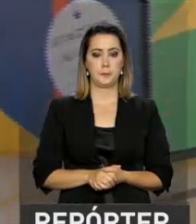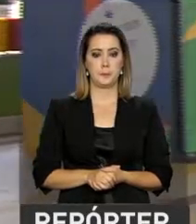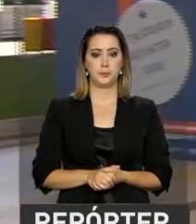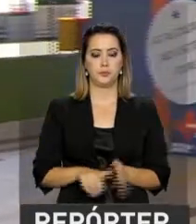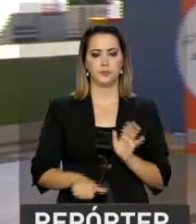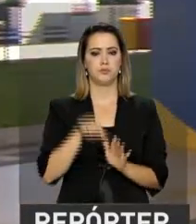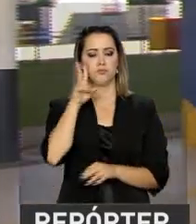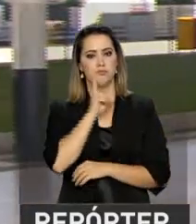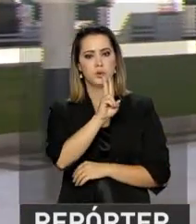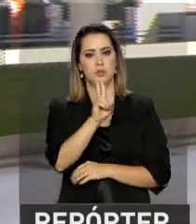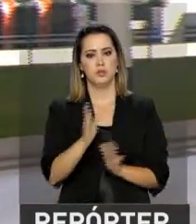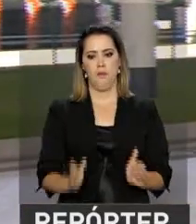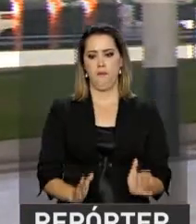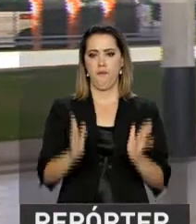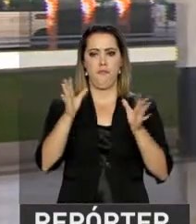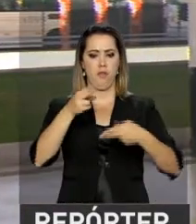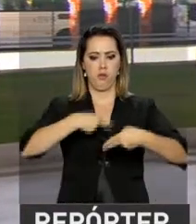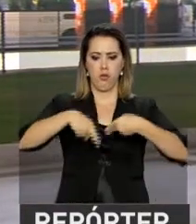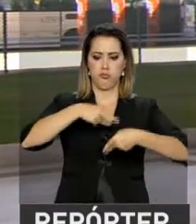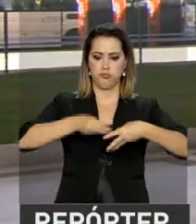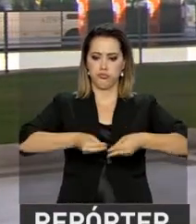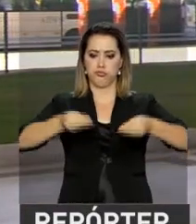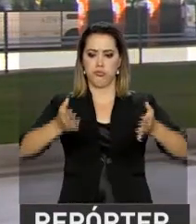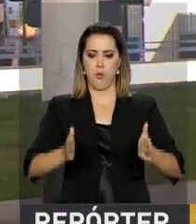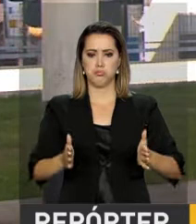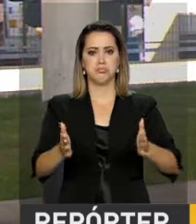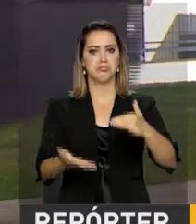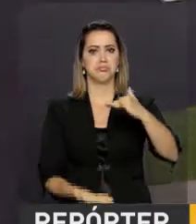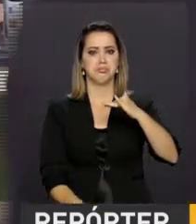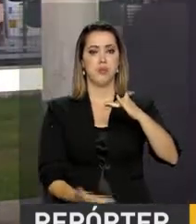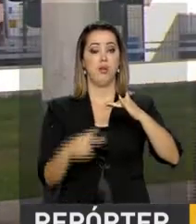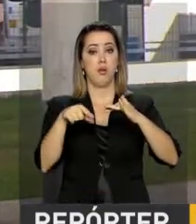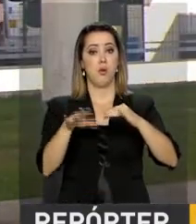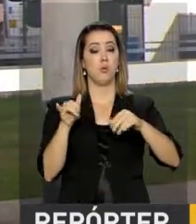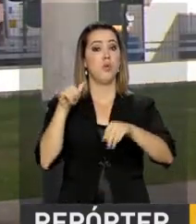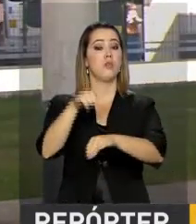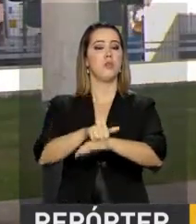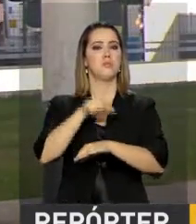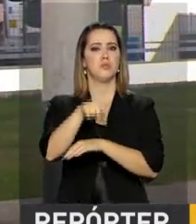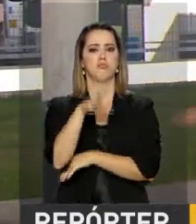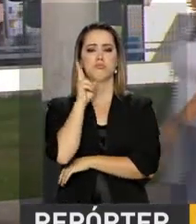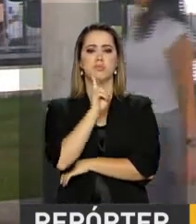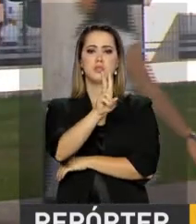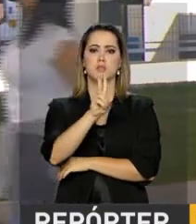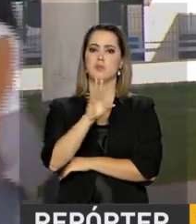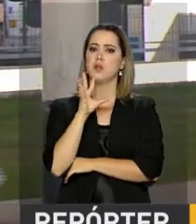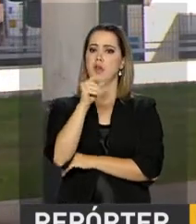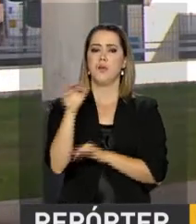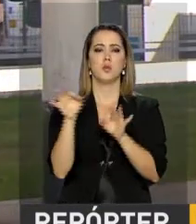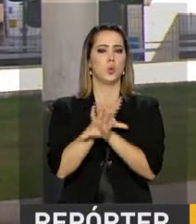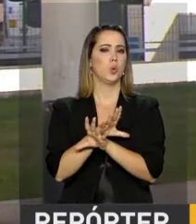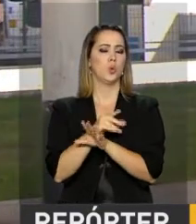primeira vista, a caixa de presente no meio de um dos terminais mais movimentados do Rio de Janeiro parece a solução para todos